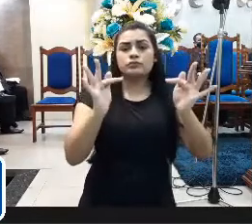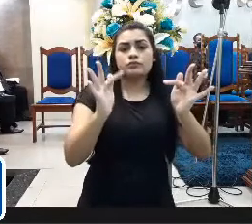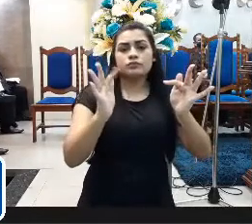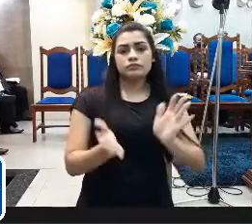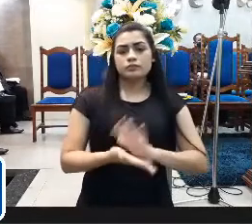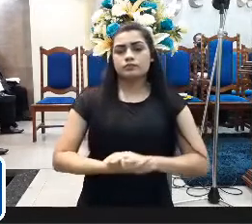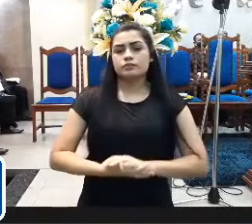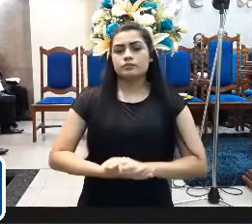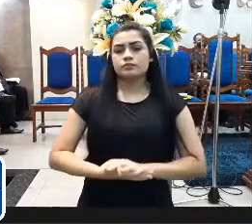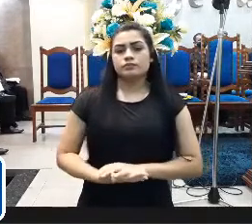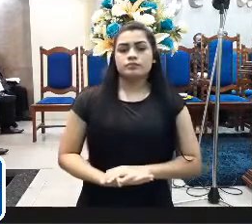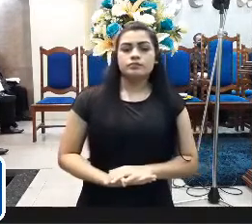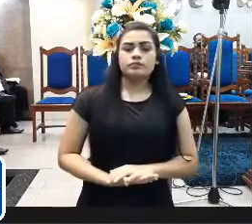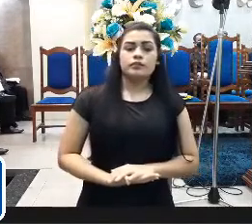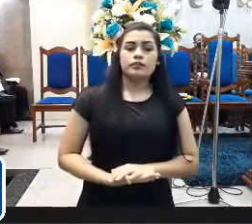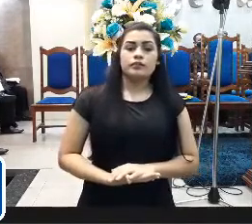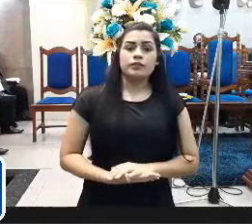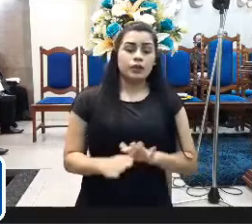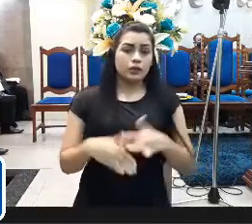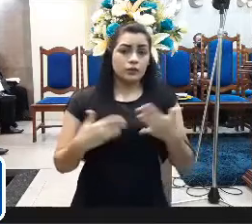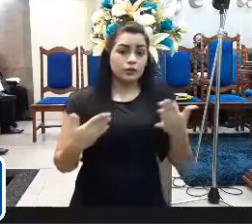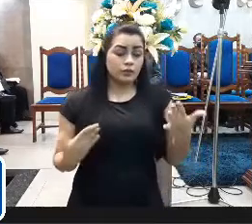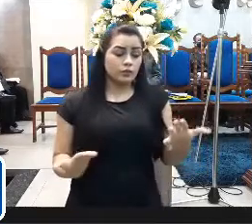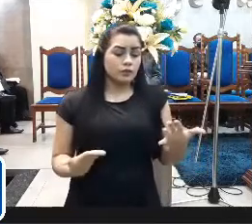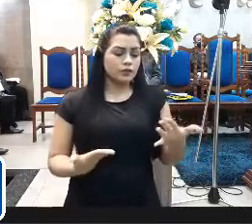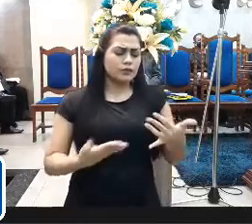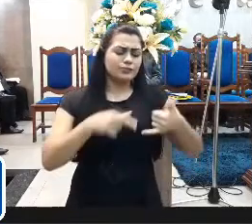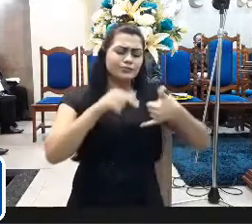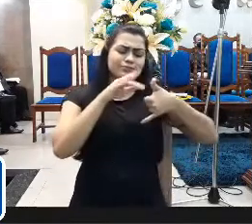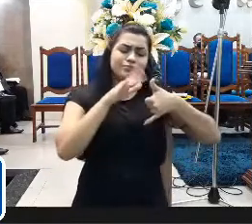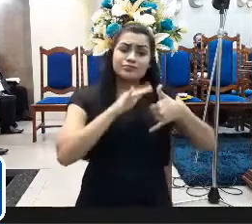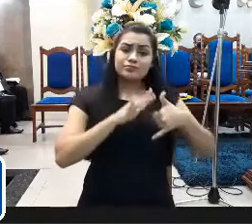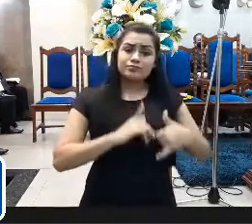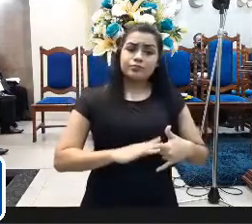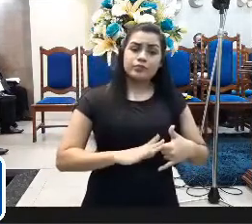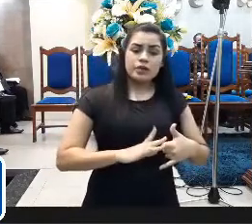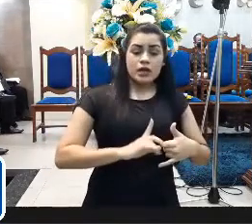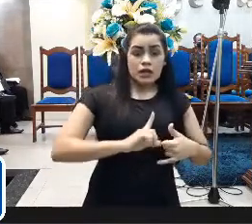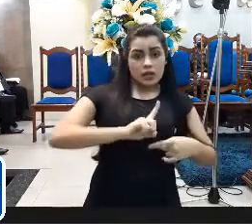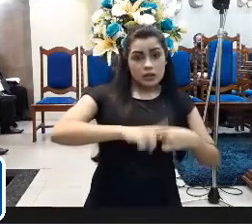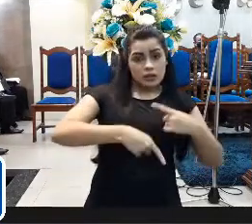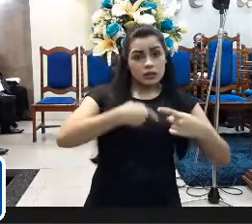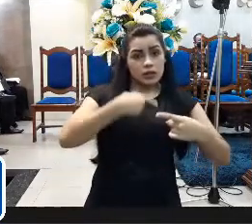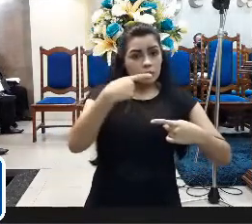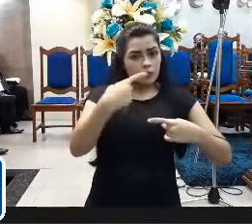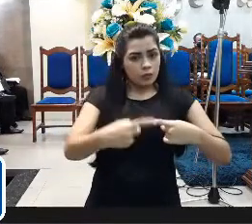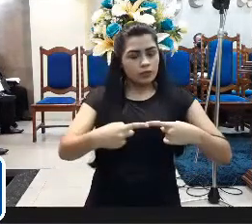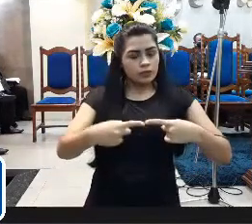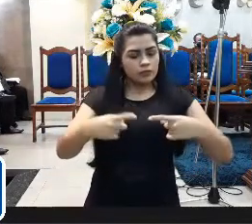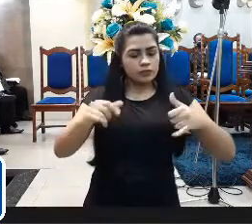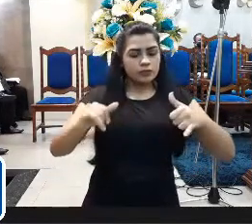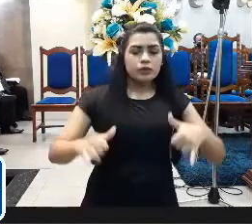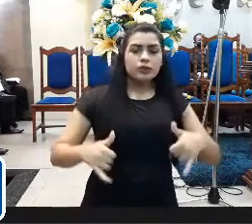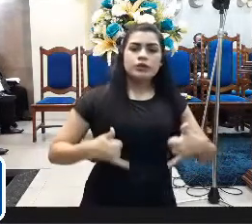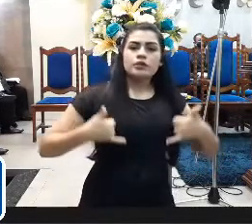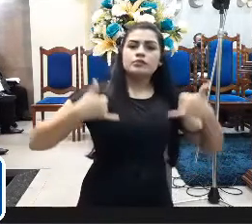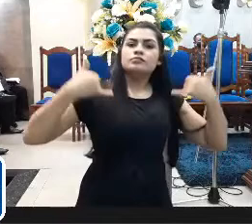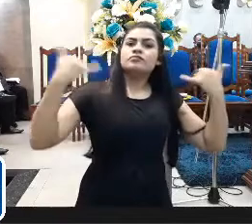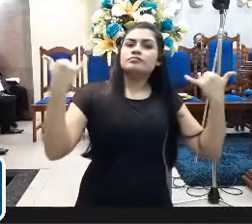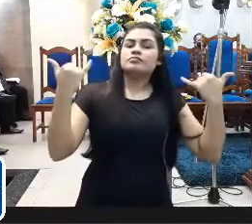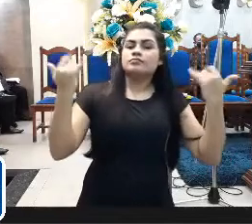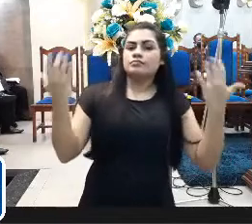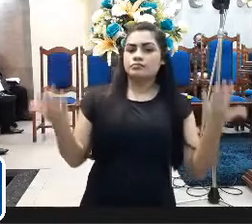deram testemunho da humilhação e depois da exaltação de Jesus Cristo.